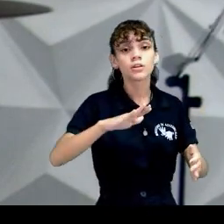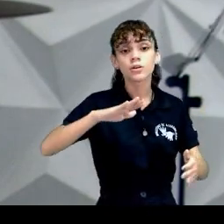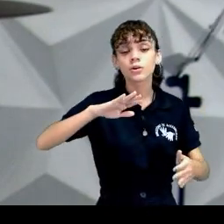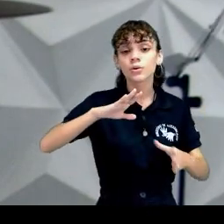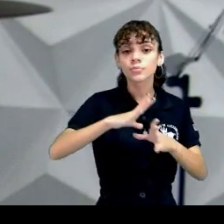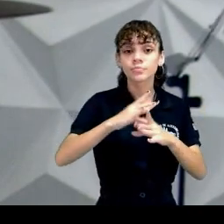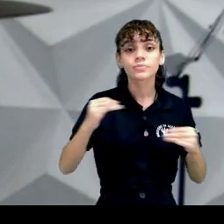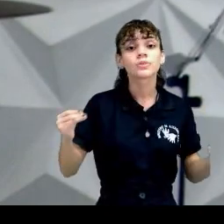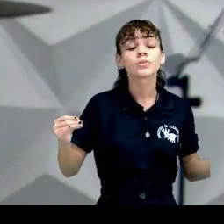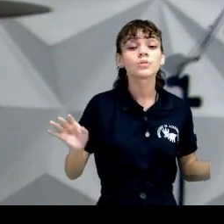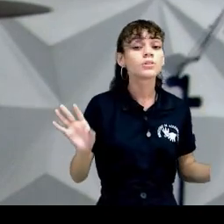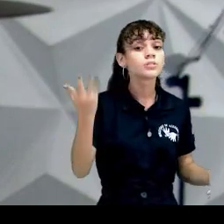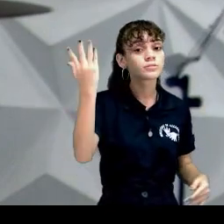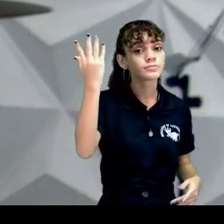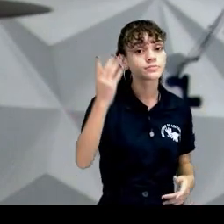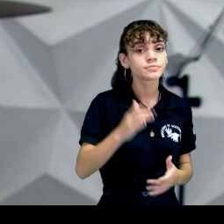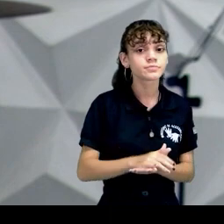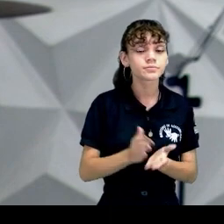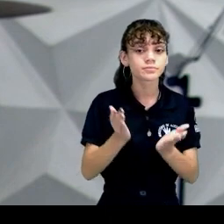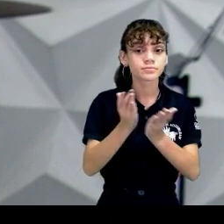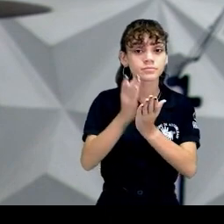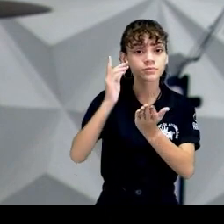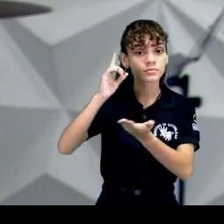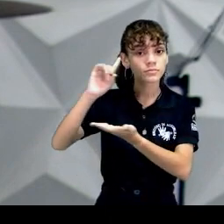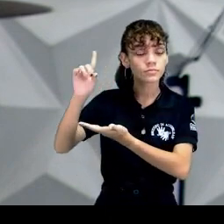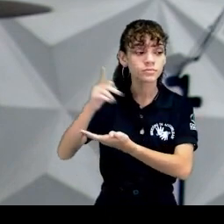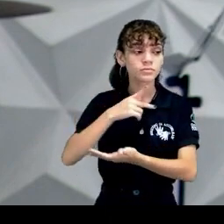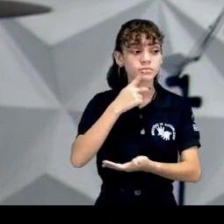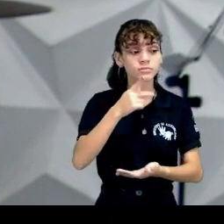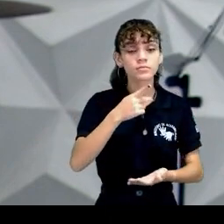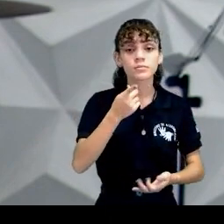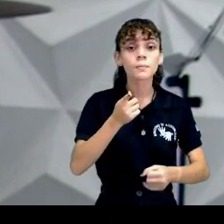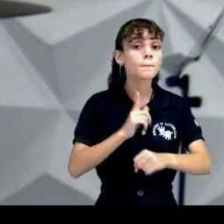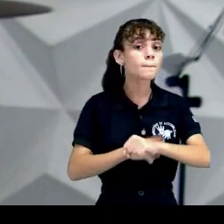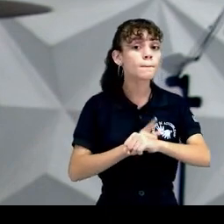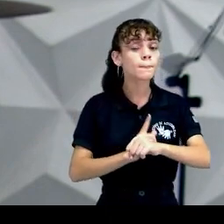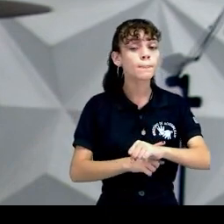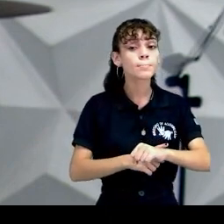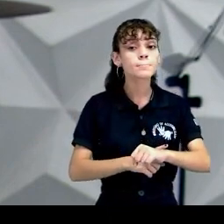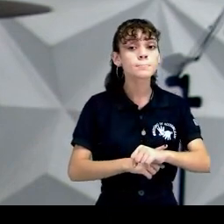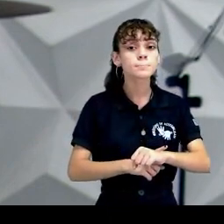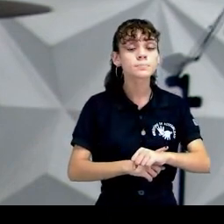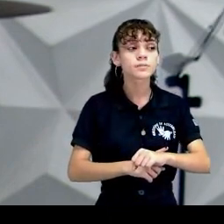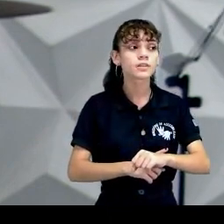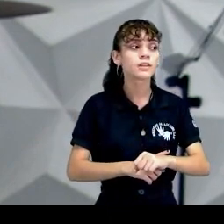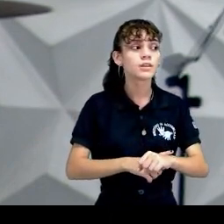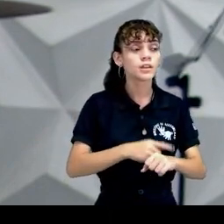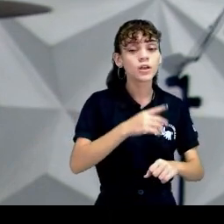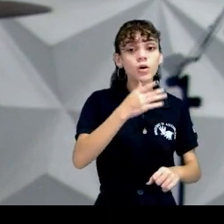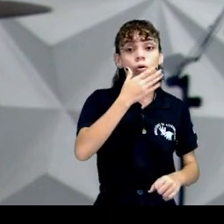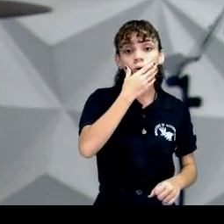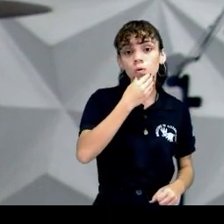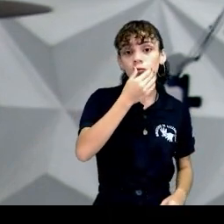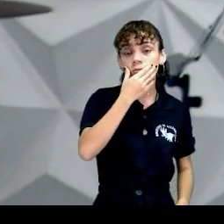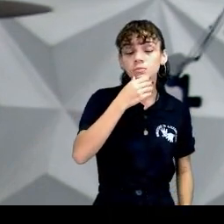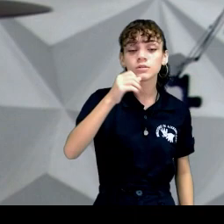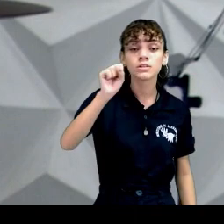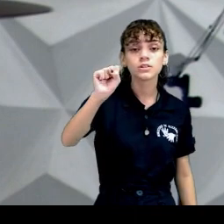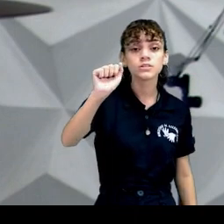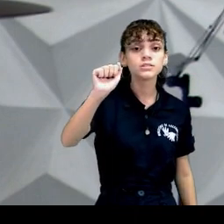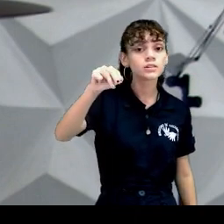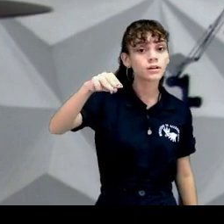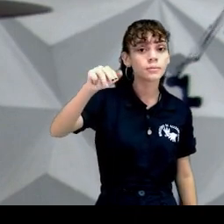ele volta. O que a gente entende a partir da leitura é que não dá nem tempo dele chegar ao sacerdote. A gente entende, ao ler o texto, que os outros